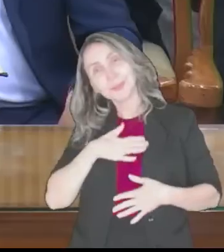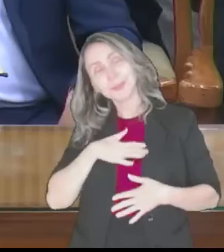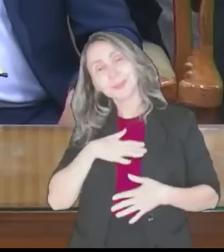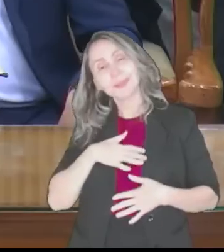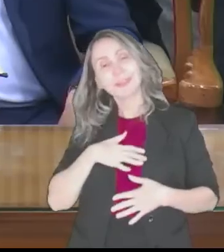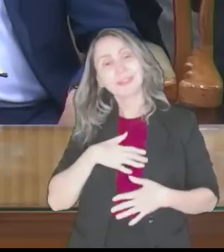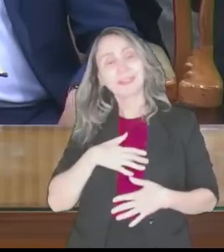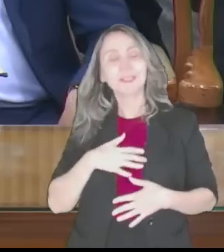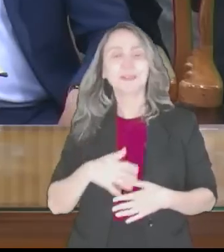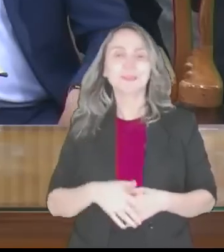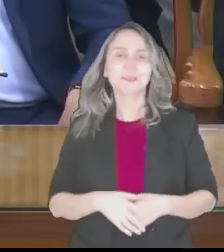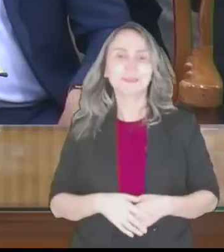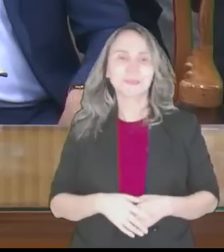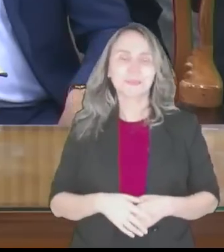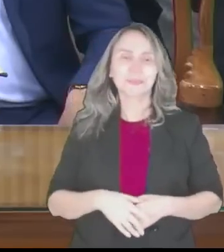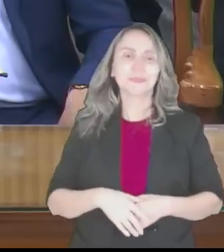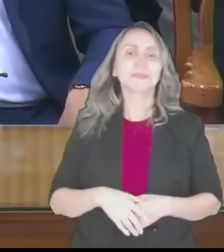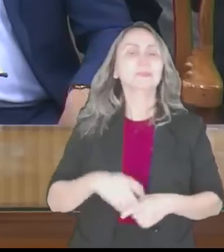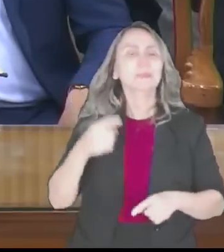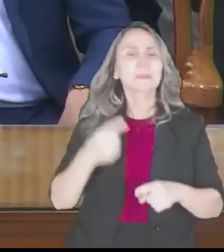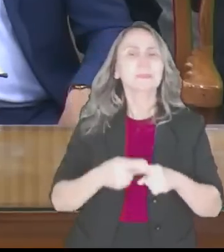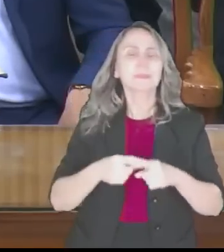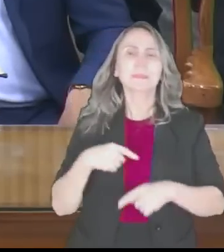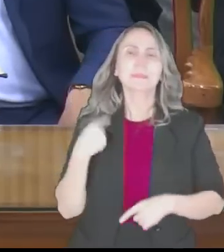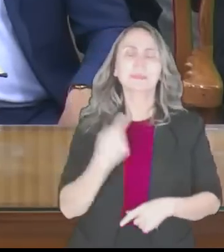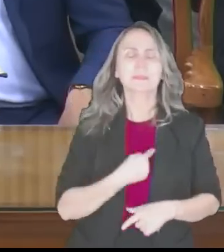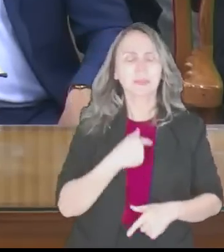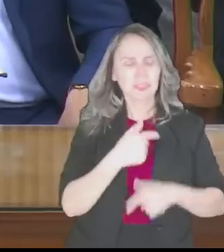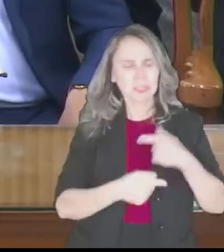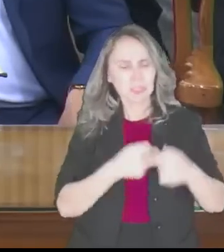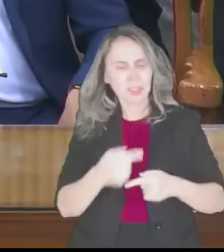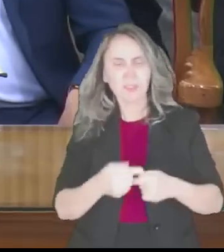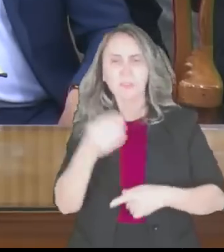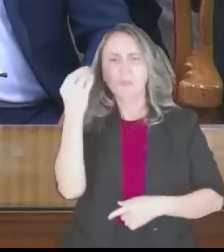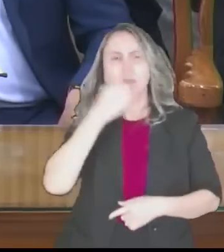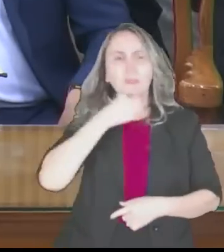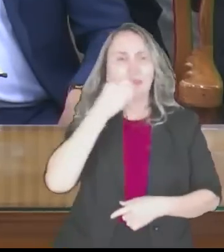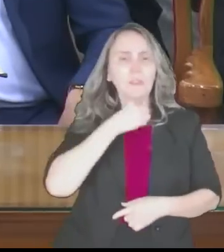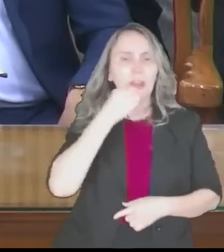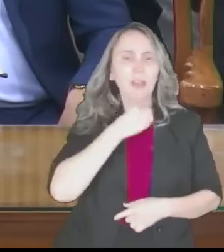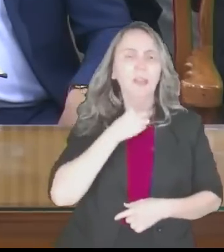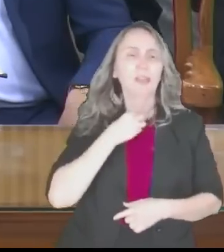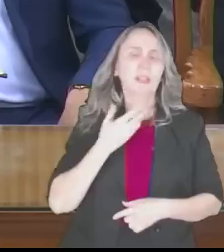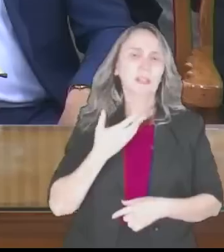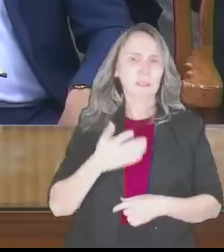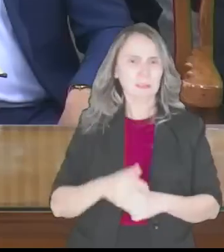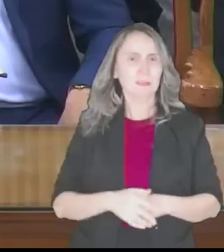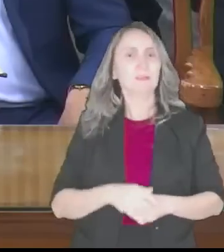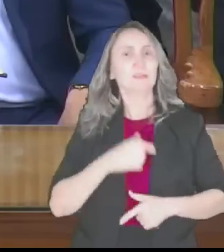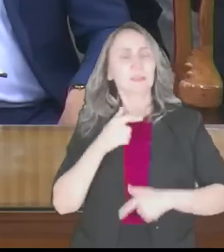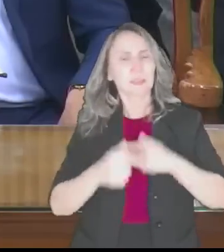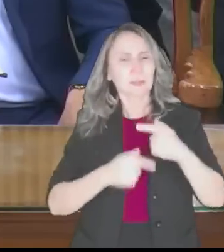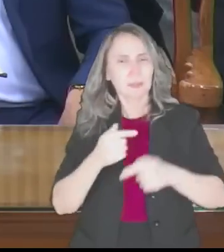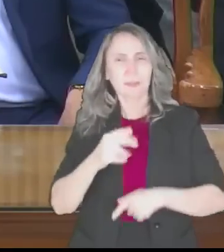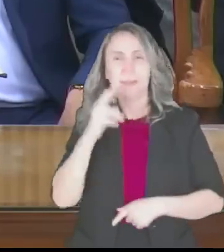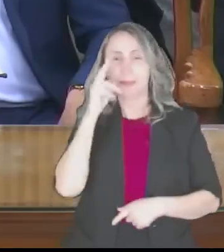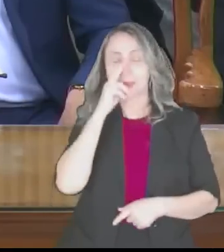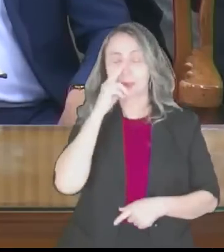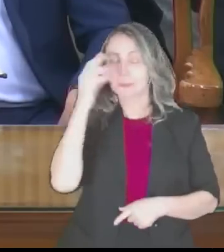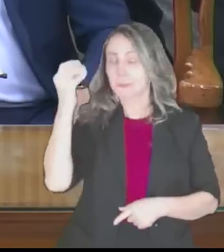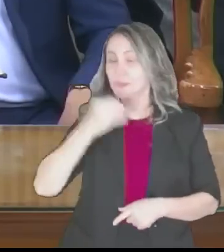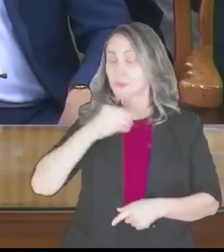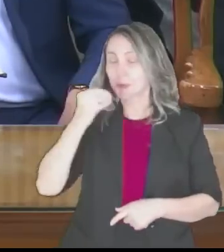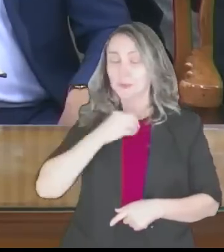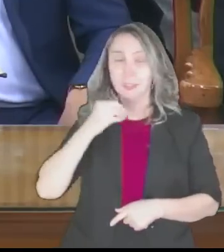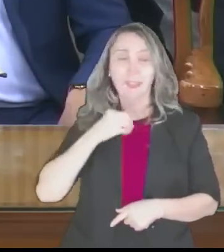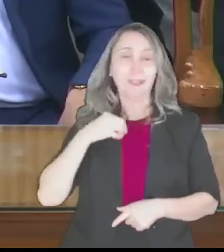Por que é que nós temos uma geração tão fraca? Por que é que nós temos uma geração? Irmão, a geração de crente mais fraco que já